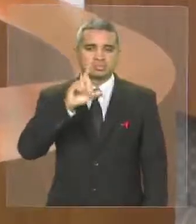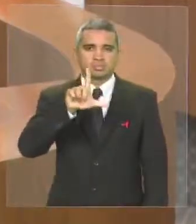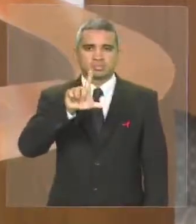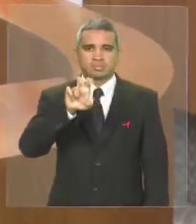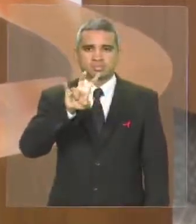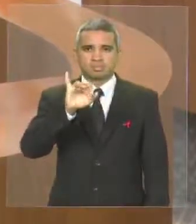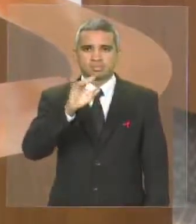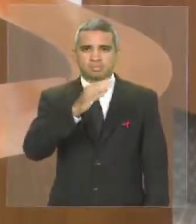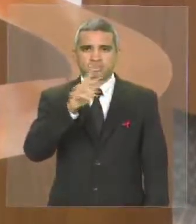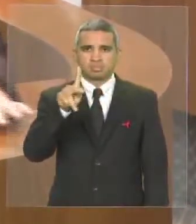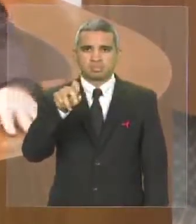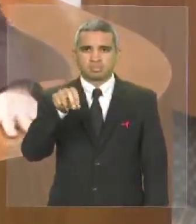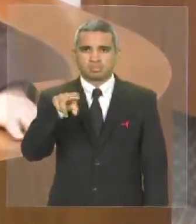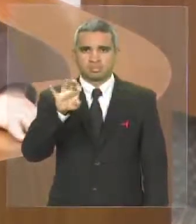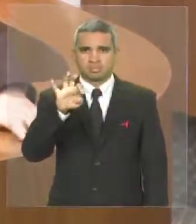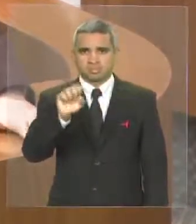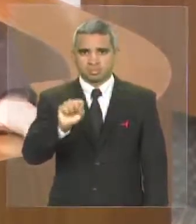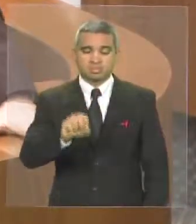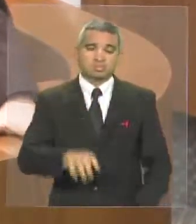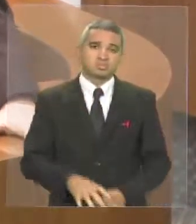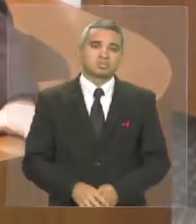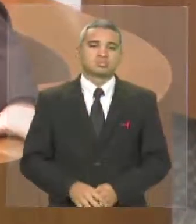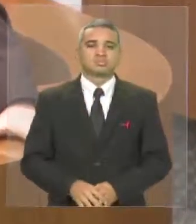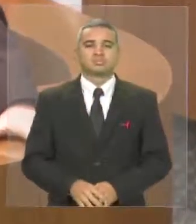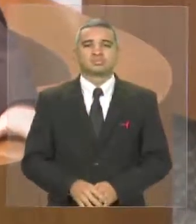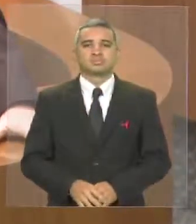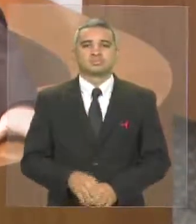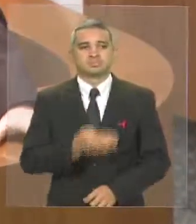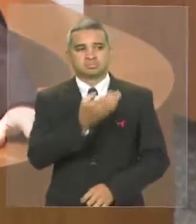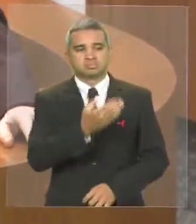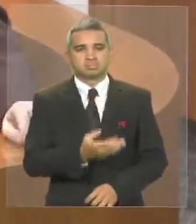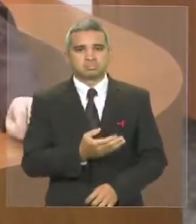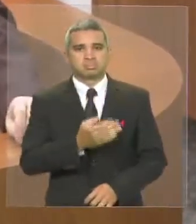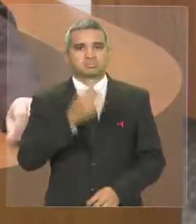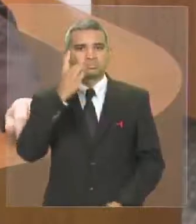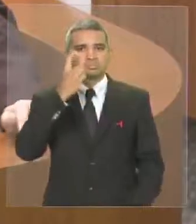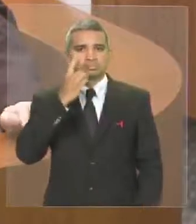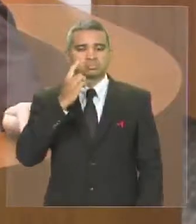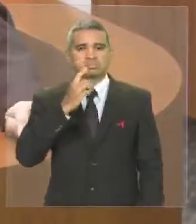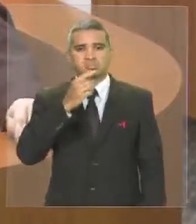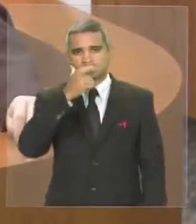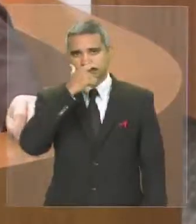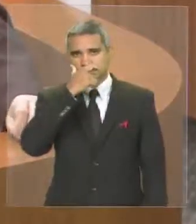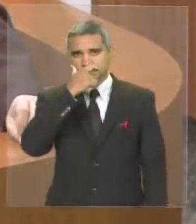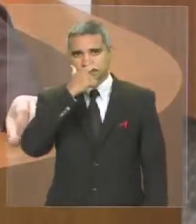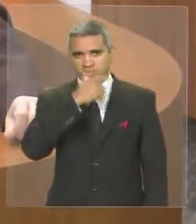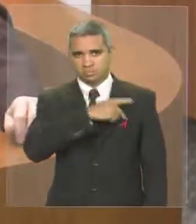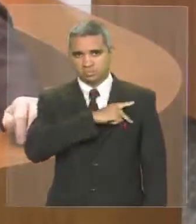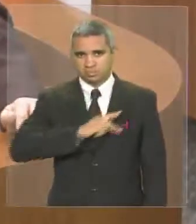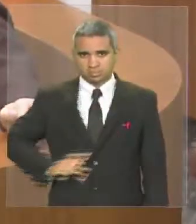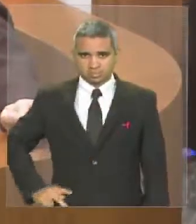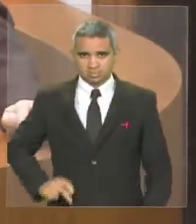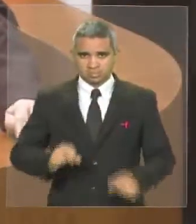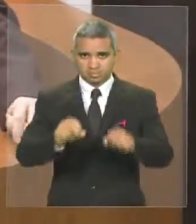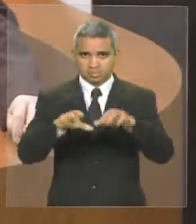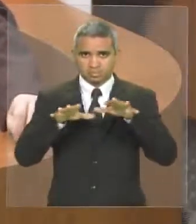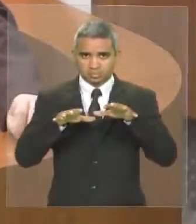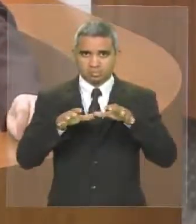ilustre deputado César Pires, que dirige essa sessão, demais colegas e colegas,